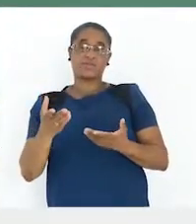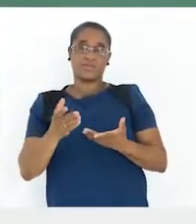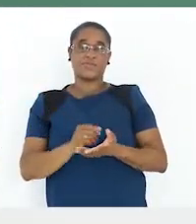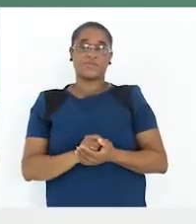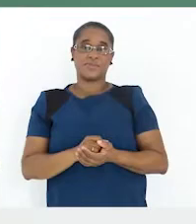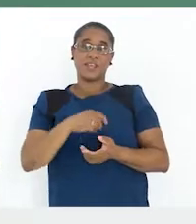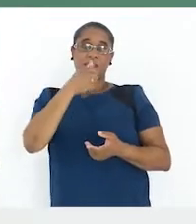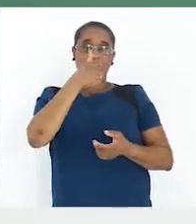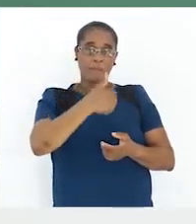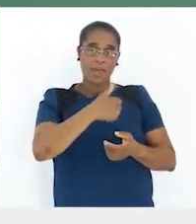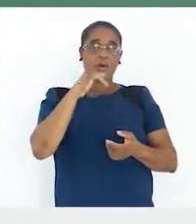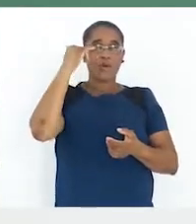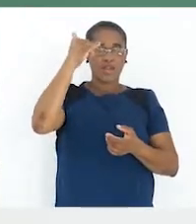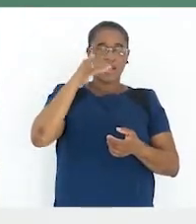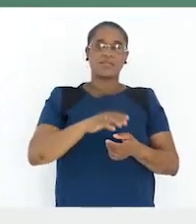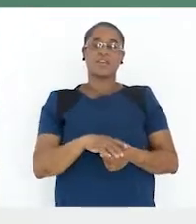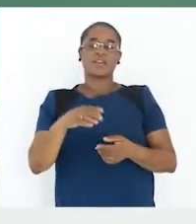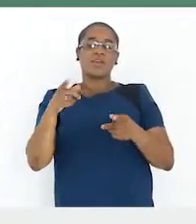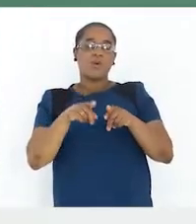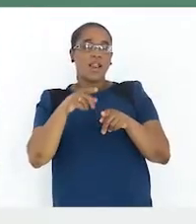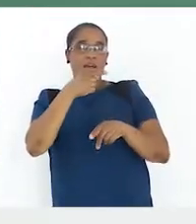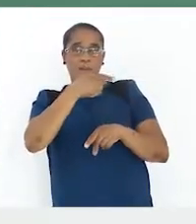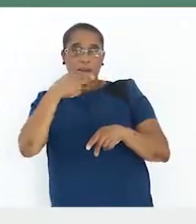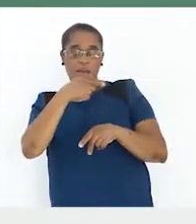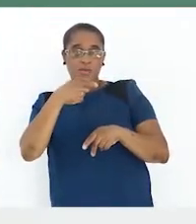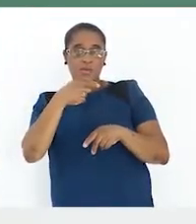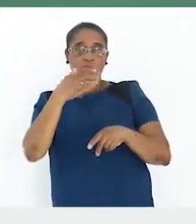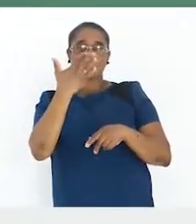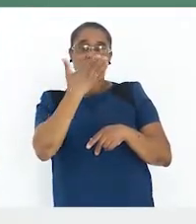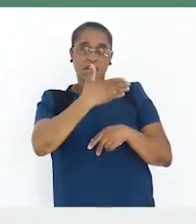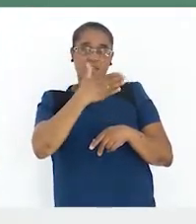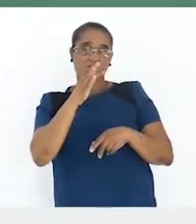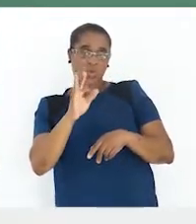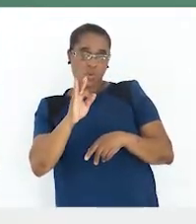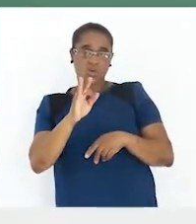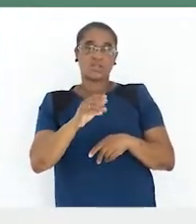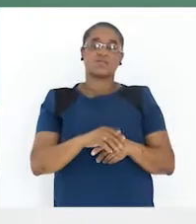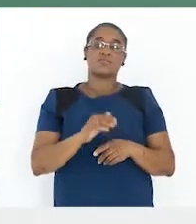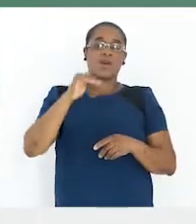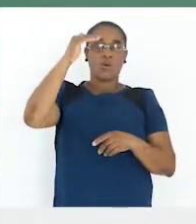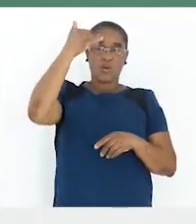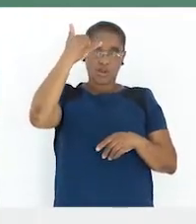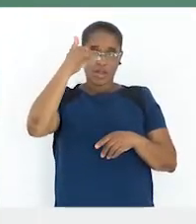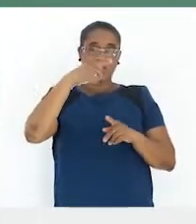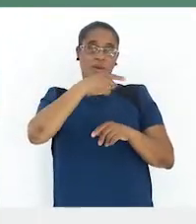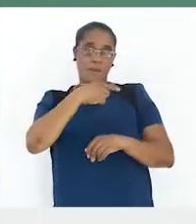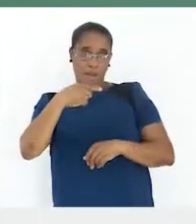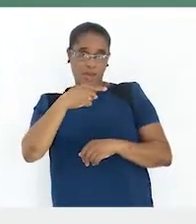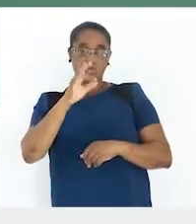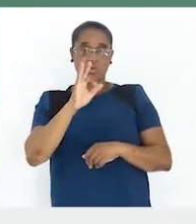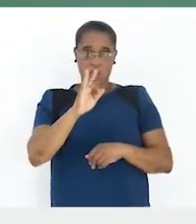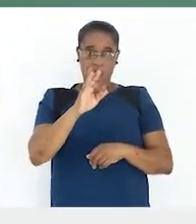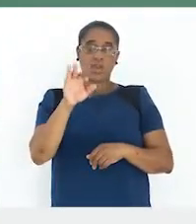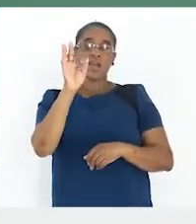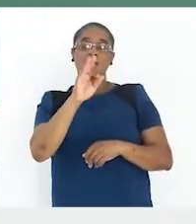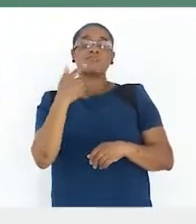b ao quadrado é menos 14 ao quadrado, menos 4, que é da fórmula,